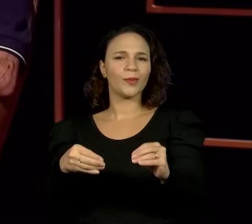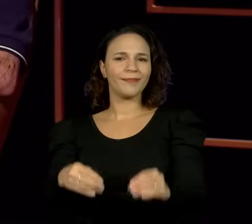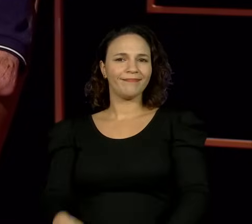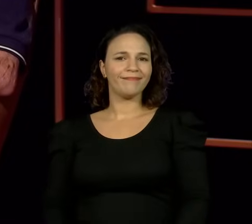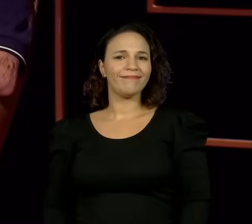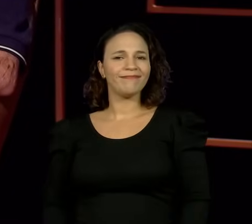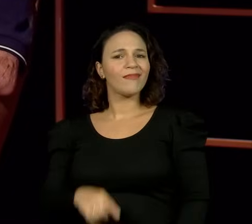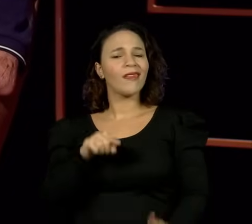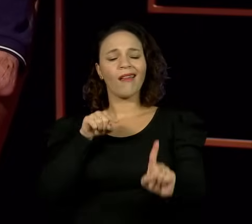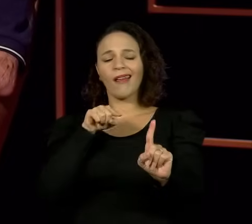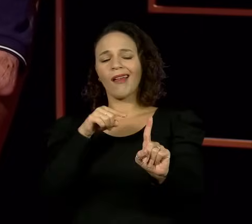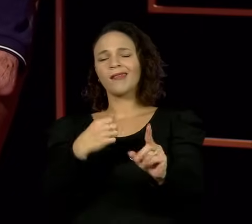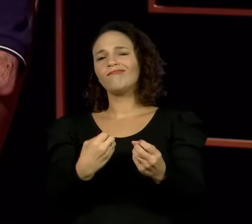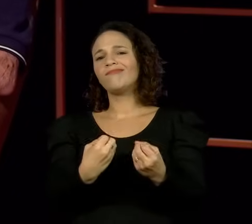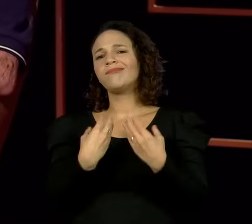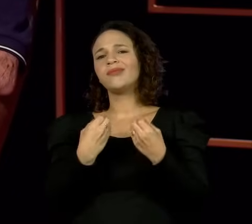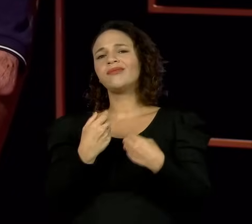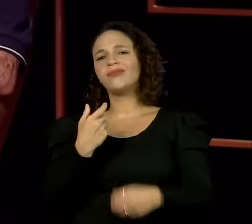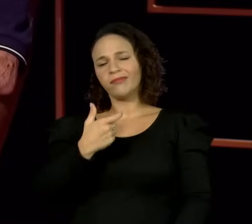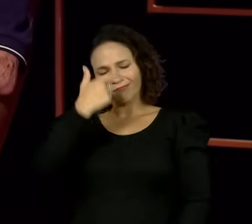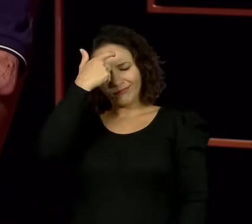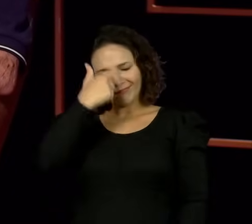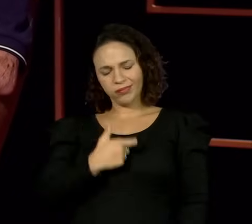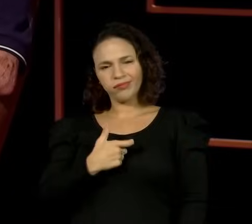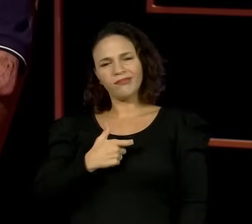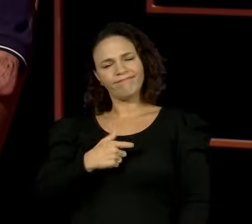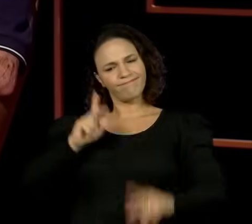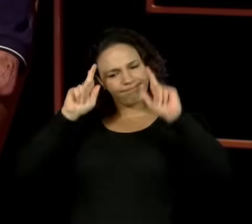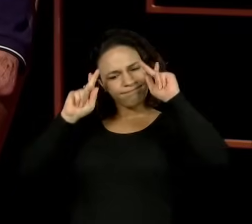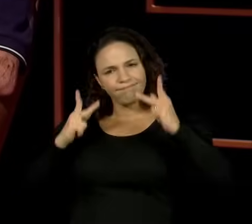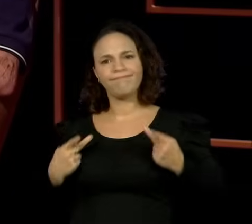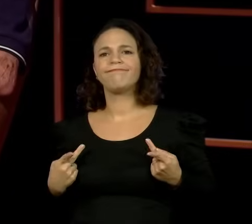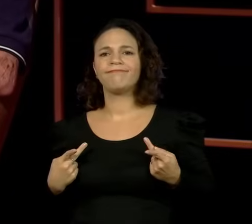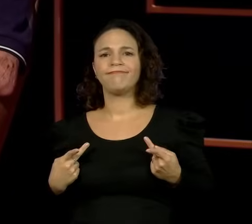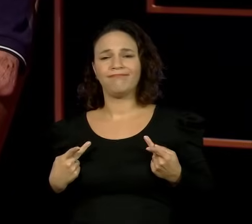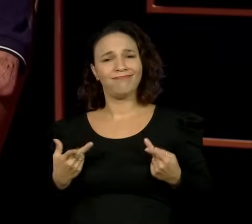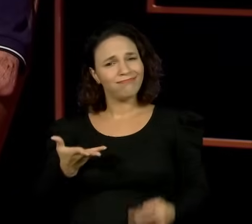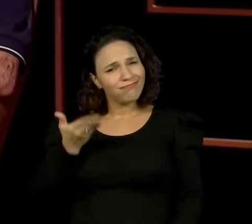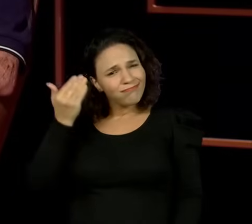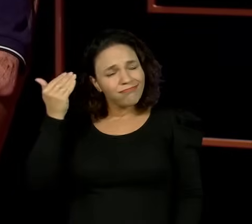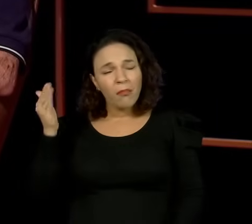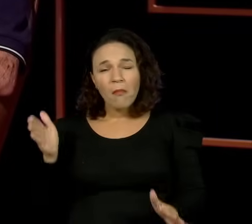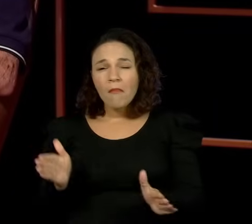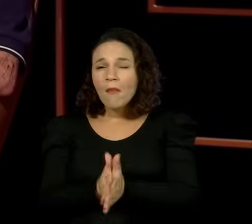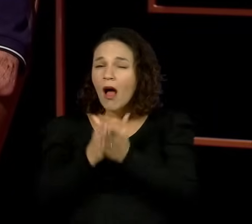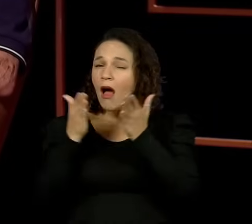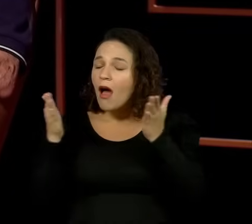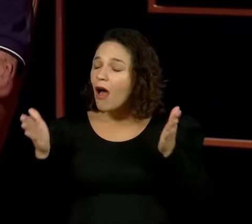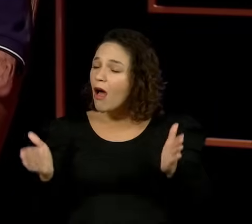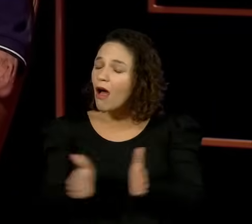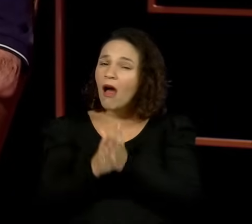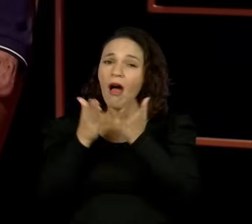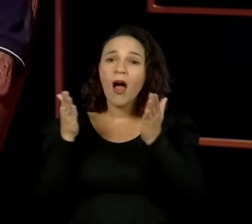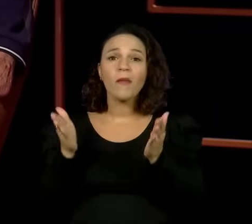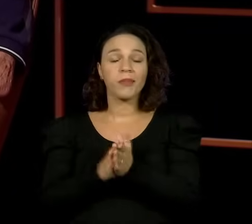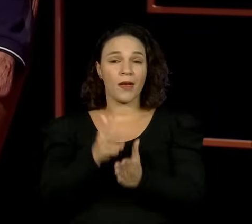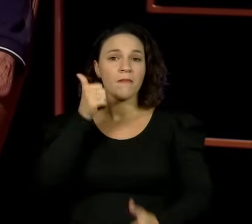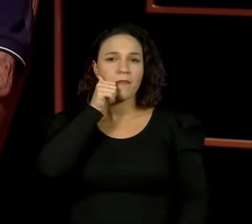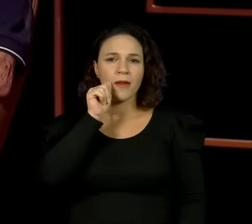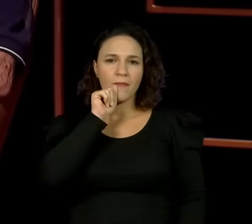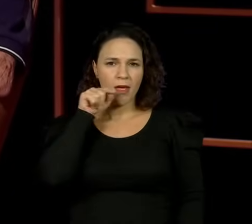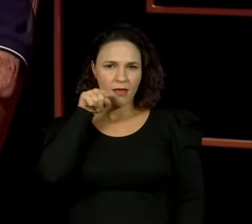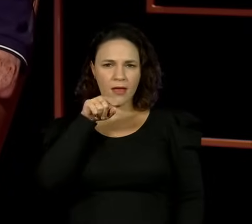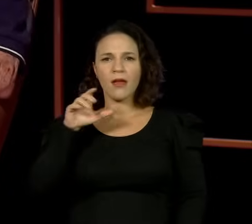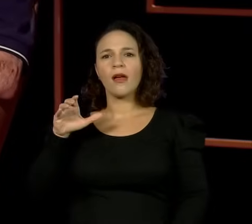Ela que me ensinou a ser gente. Nós éramos muito pobres. Minha mãe era casada com